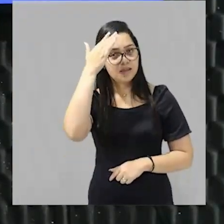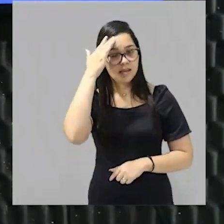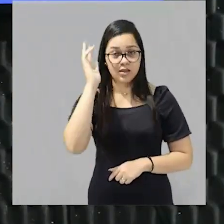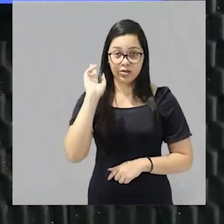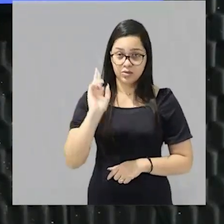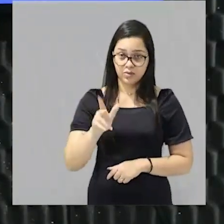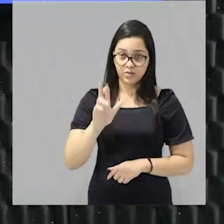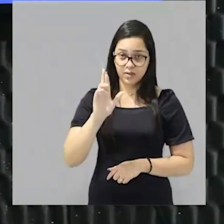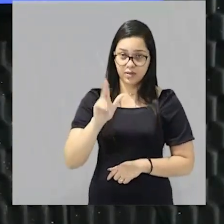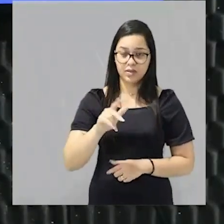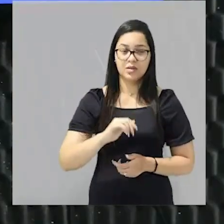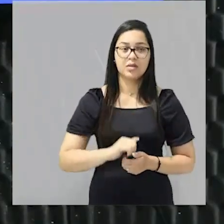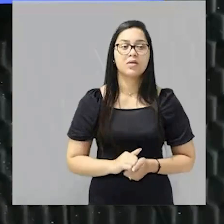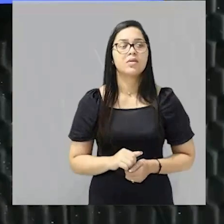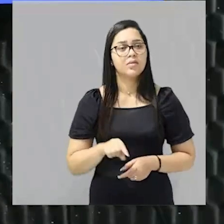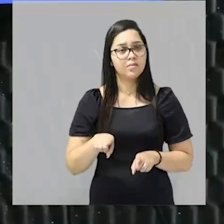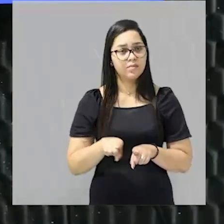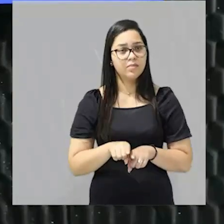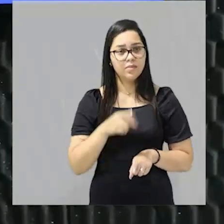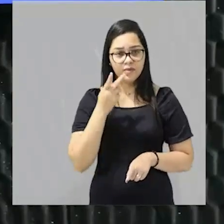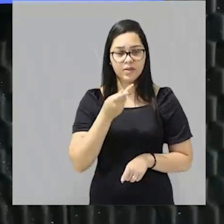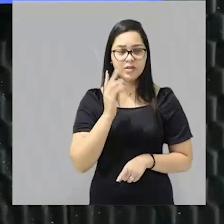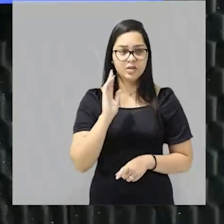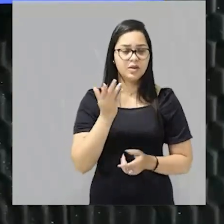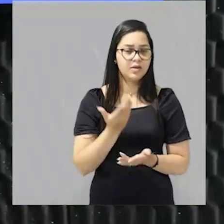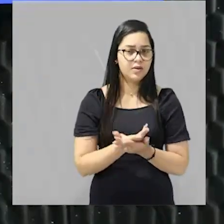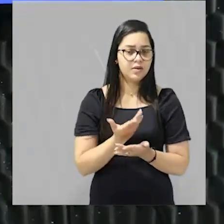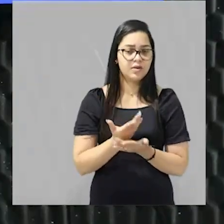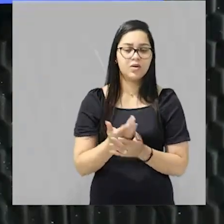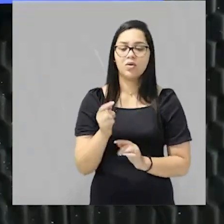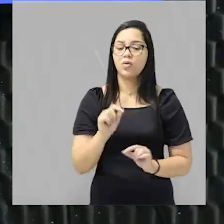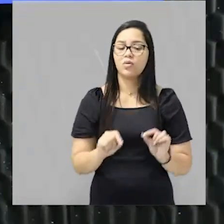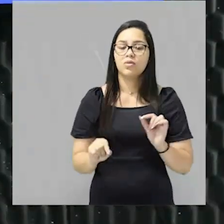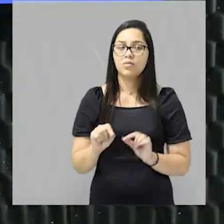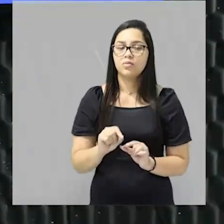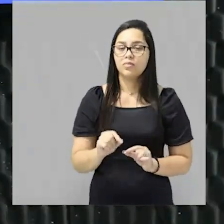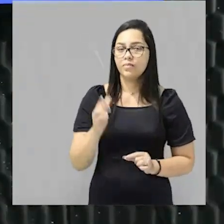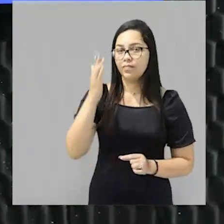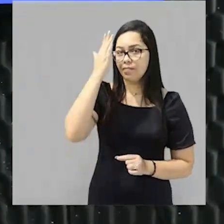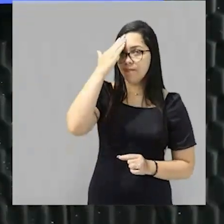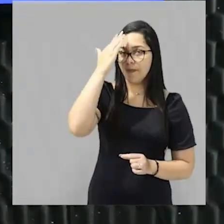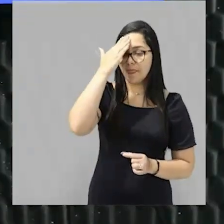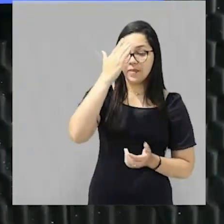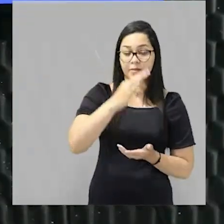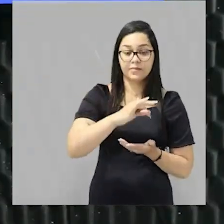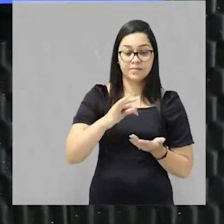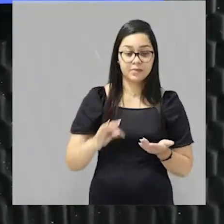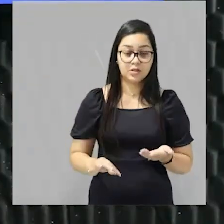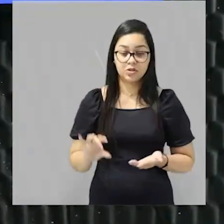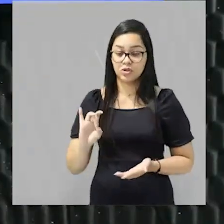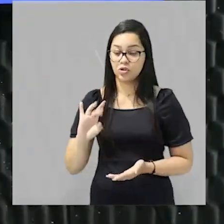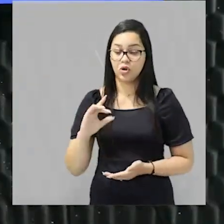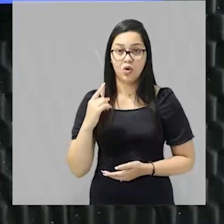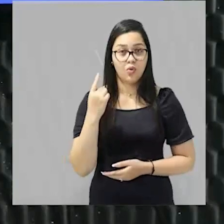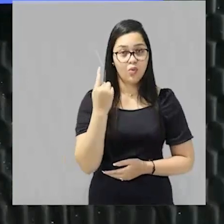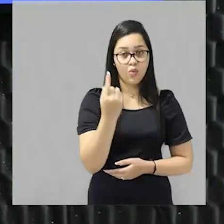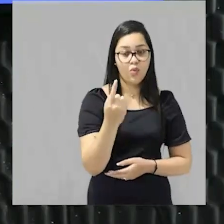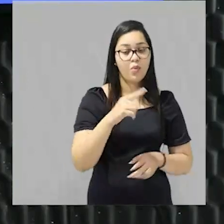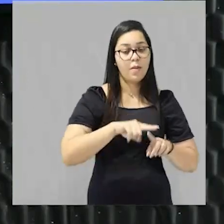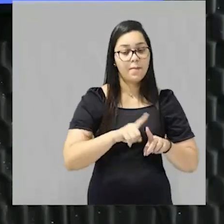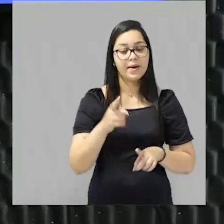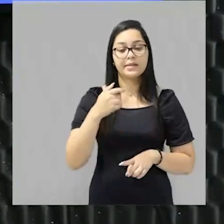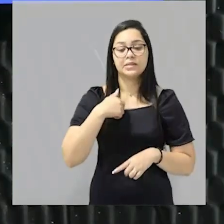bem elementar o significado de sinonímia e de antonímia, e eu ainda falei de hiperônimo.